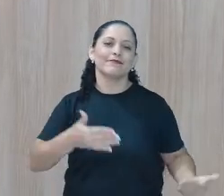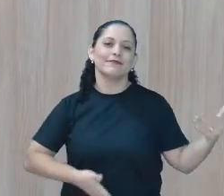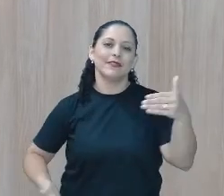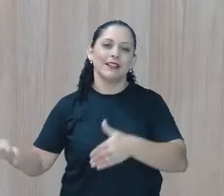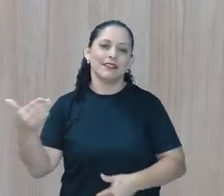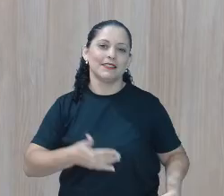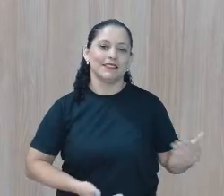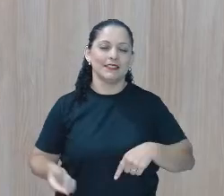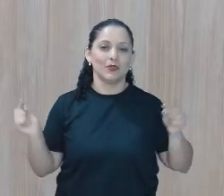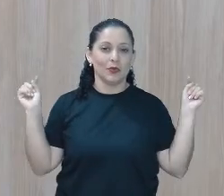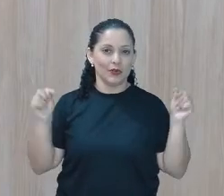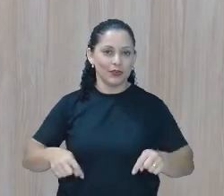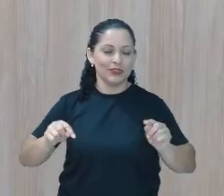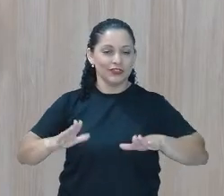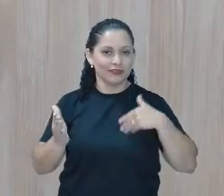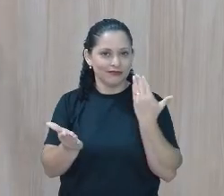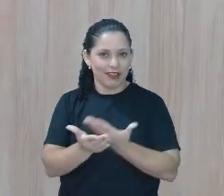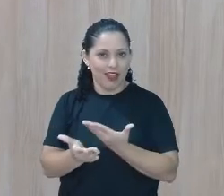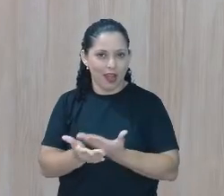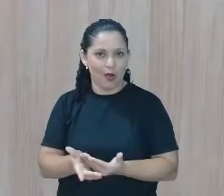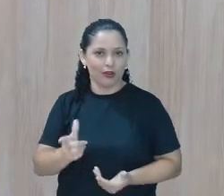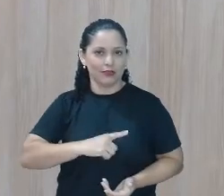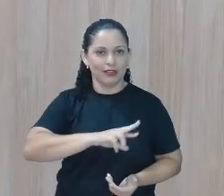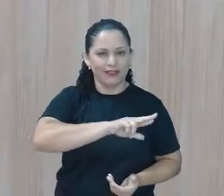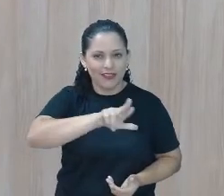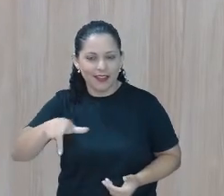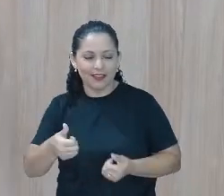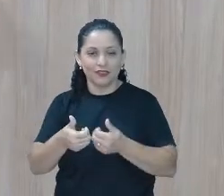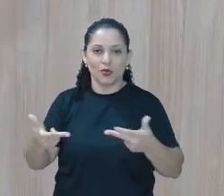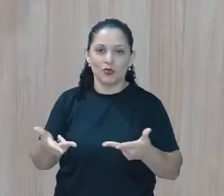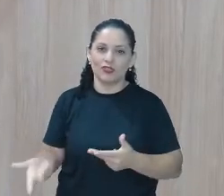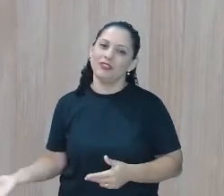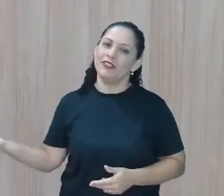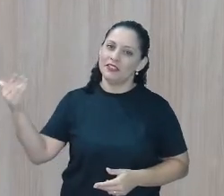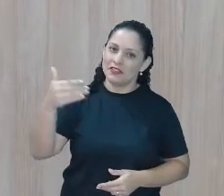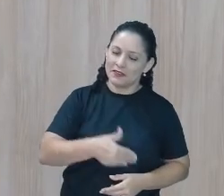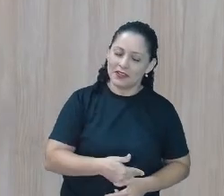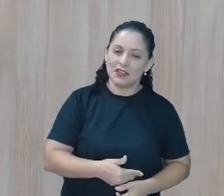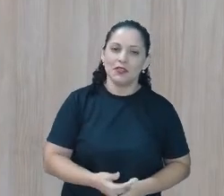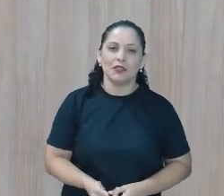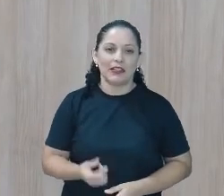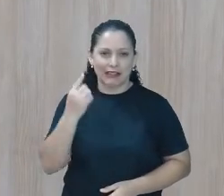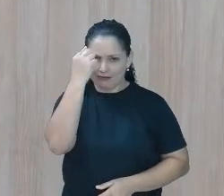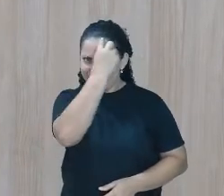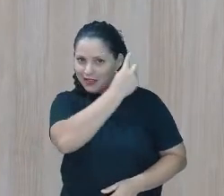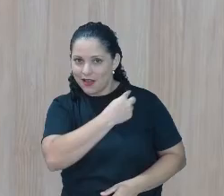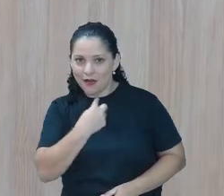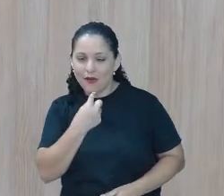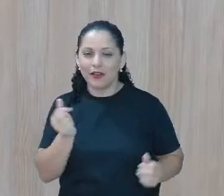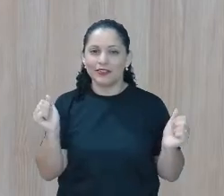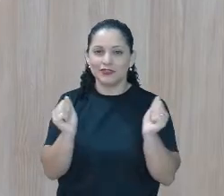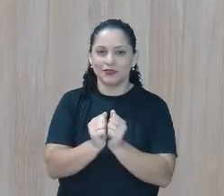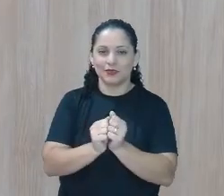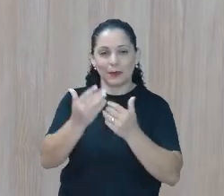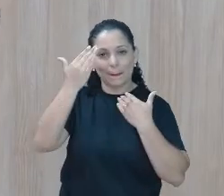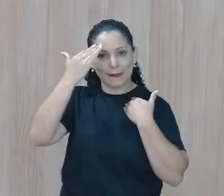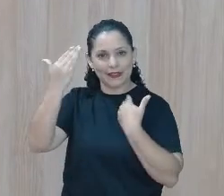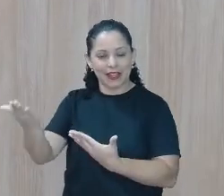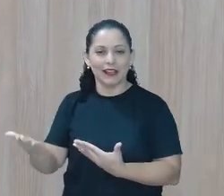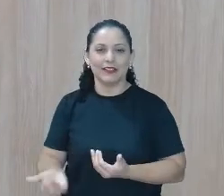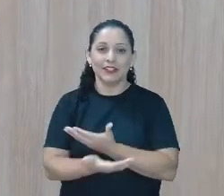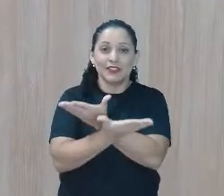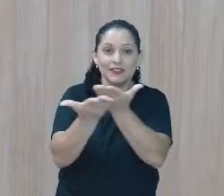tempo para estar aqui comigo, né? Diante de tantos afazeres, você reservou aí meia horinha do seu tempinho para estar aqui comigo. Muito